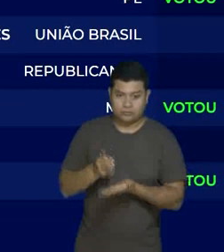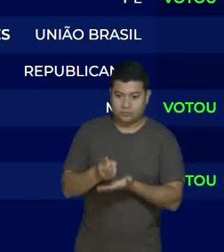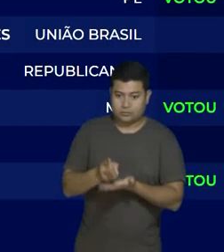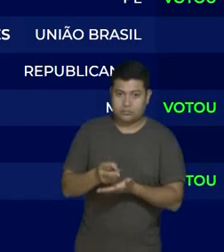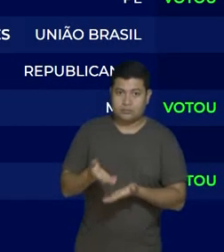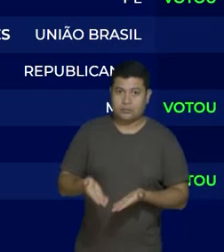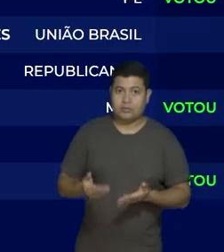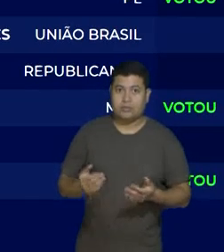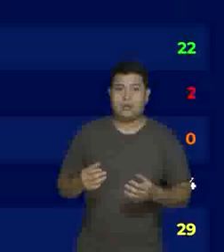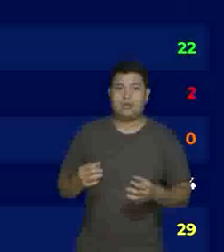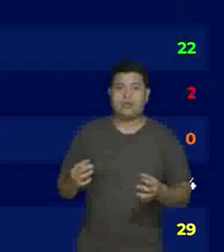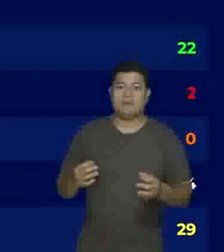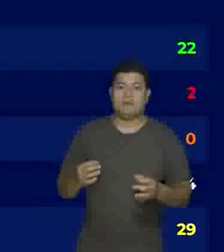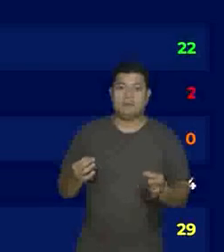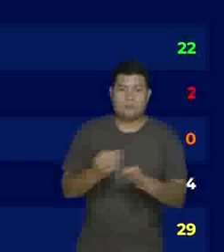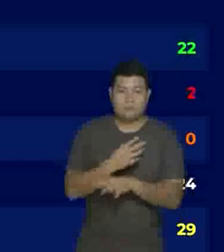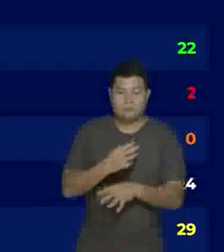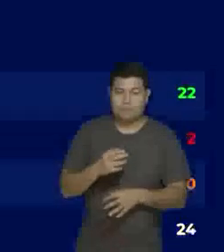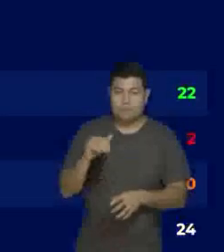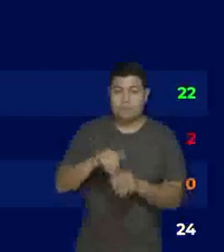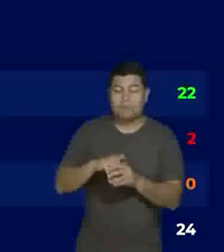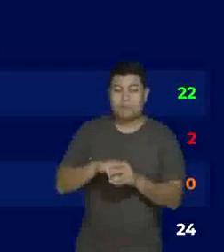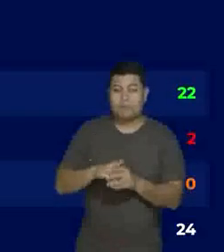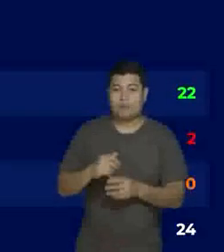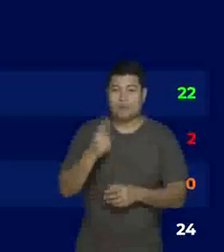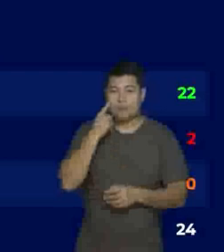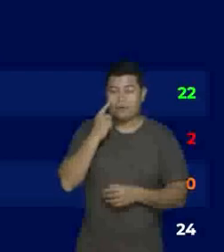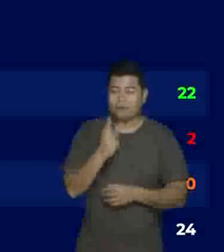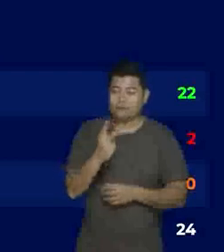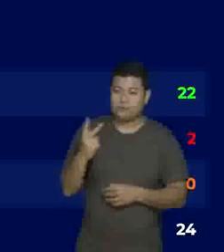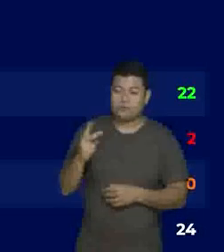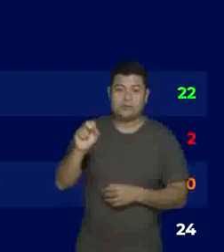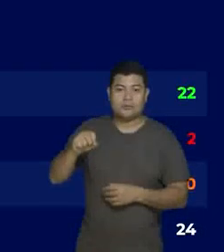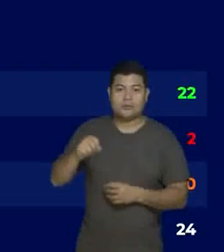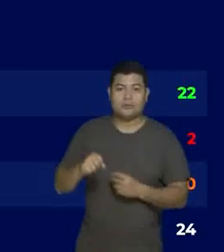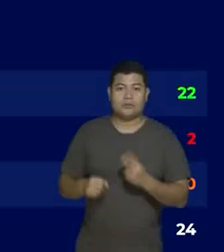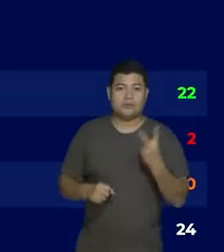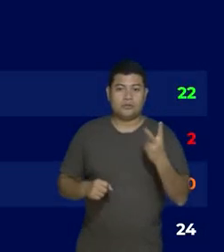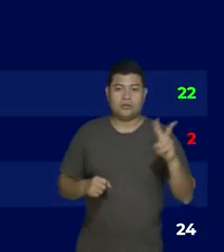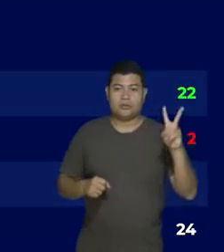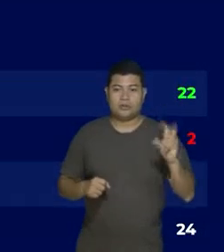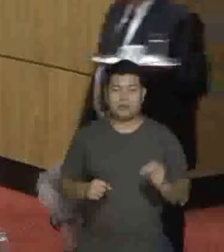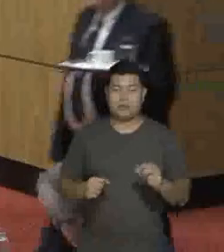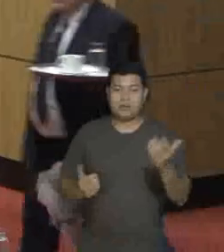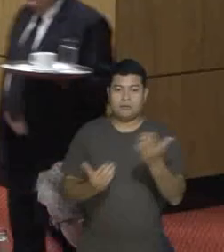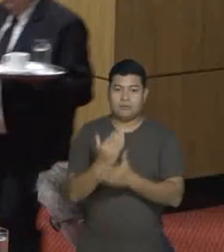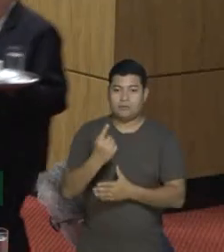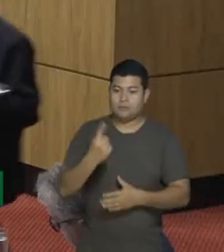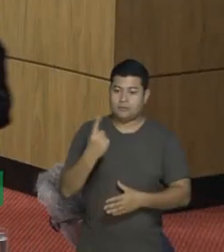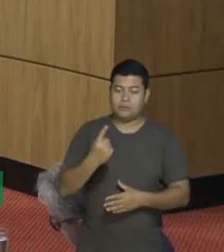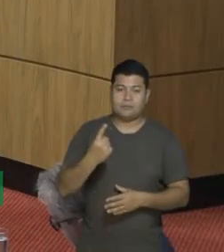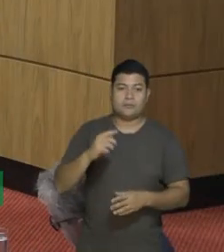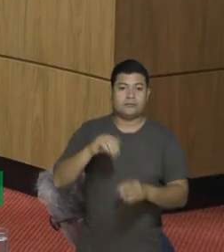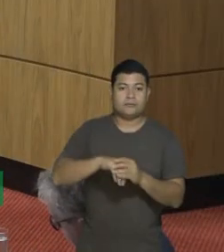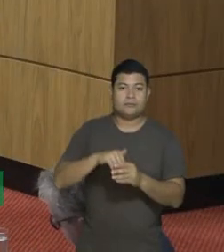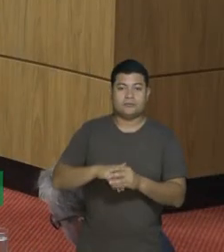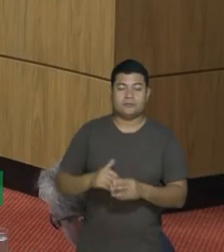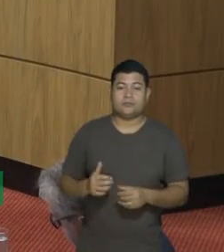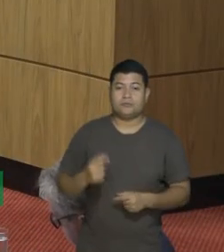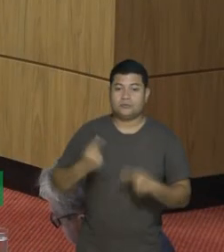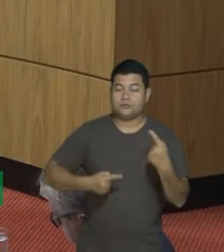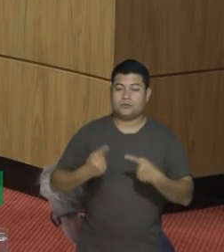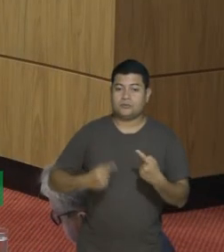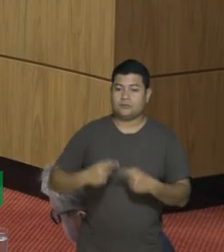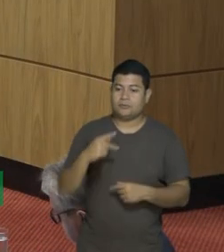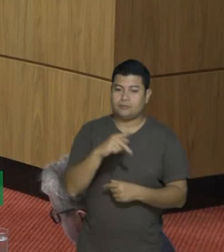Cerrada a votação, colho o resultado. 22 votos sim, 2 votos não. Está aprovado em primeiro turno. Discussão e votação em primeiro turno do projeto de